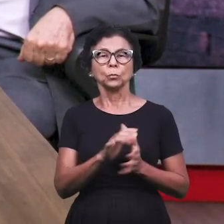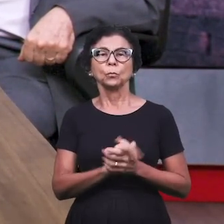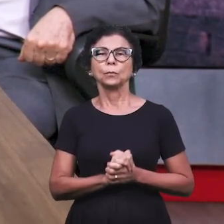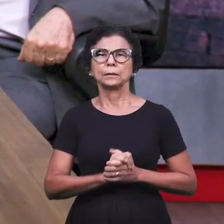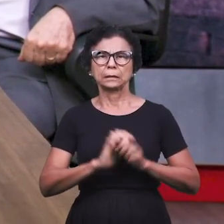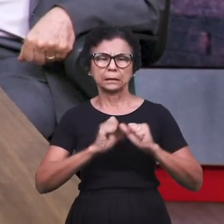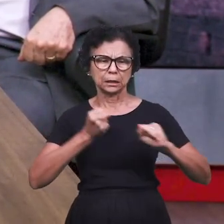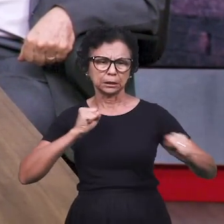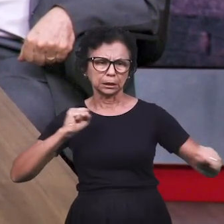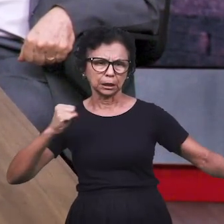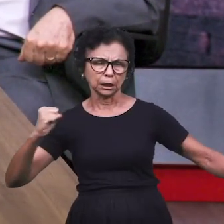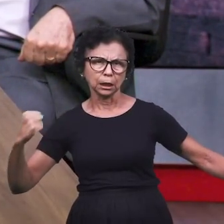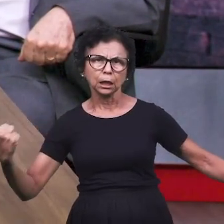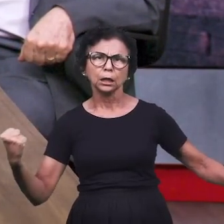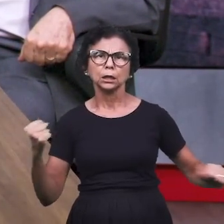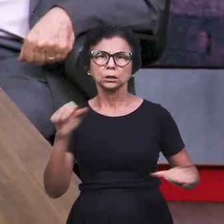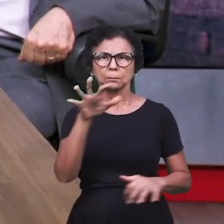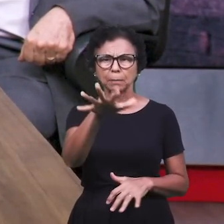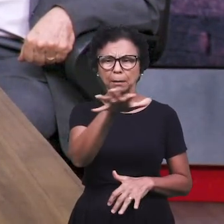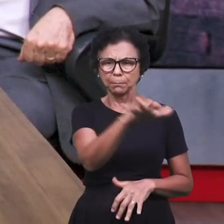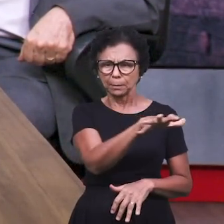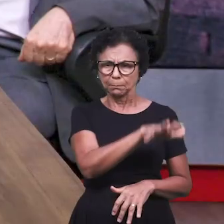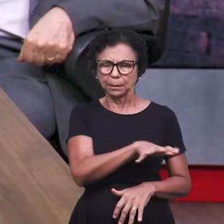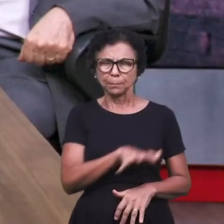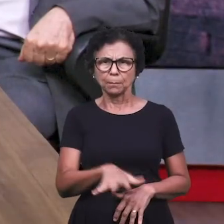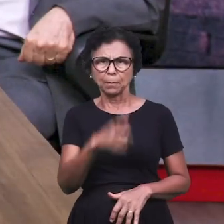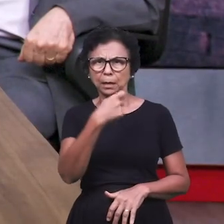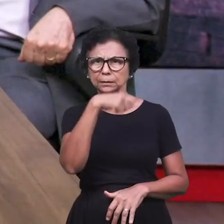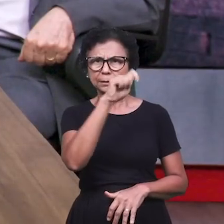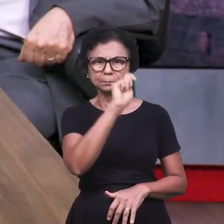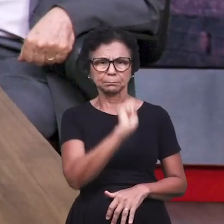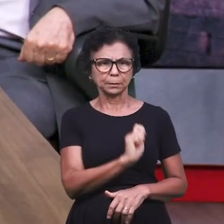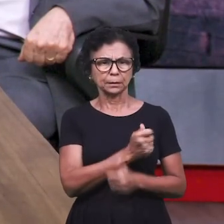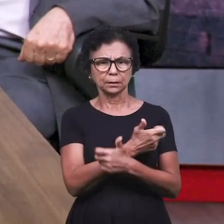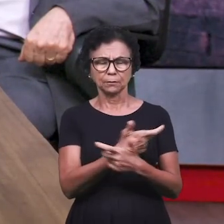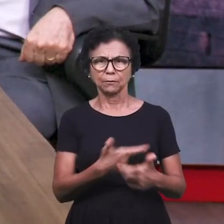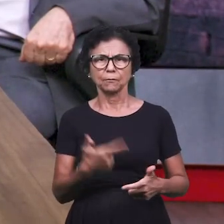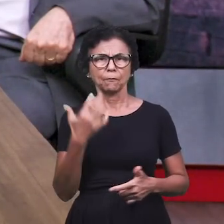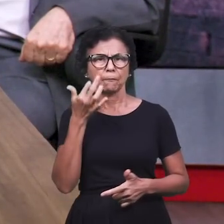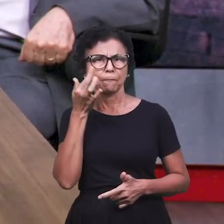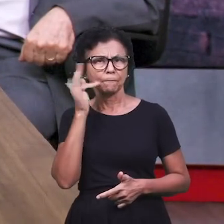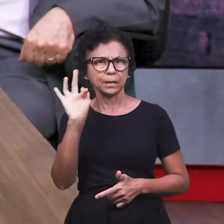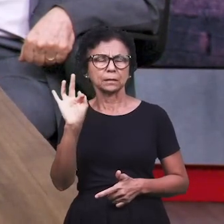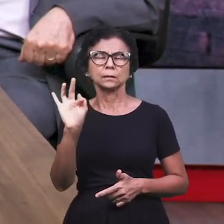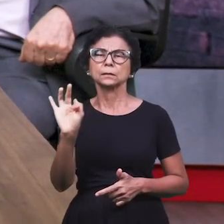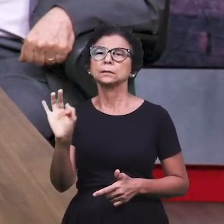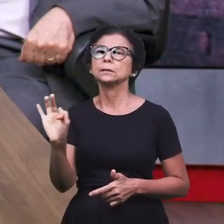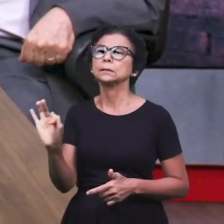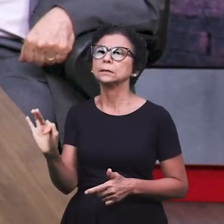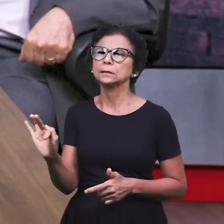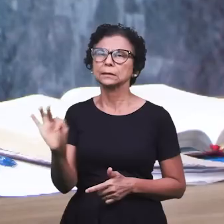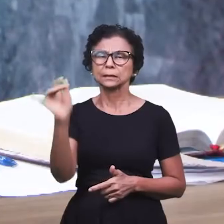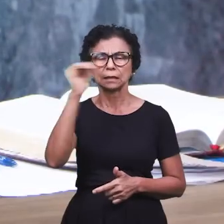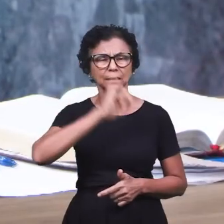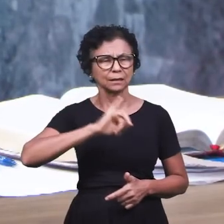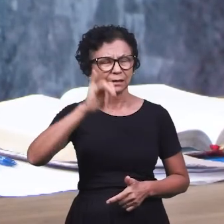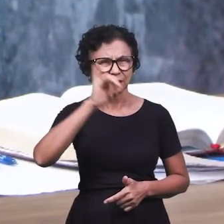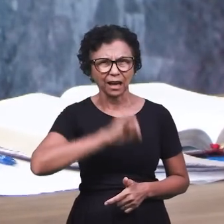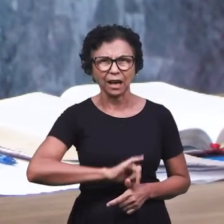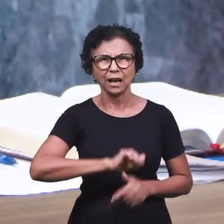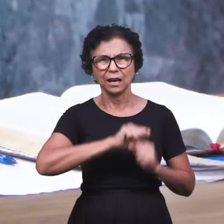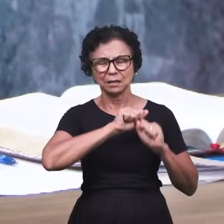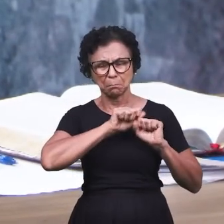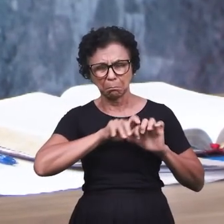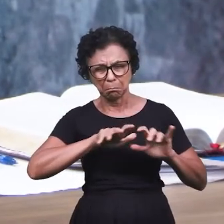desde a Península Ibérica, Portugal, Espanha, passando pela Gália, que é a França, a Europa, ali a região da Itália, Trácia, Ásia